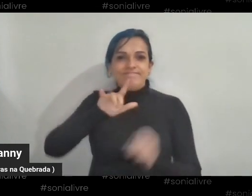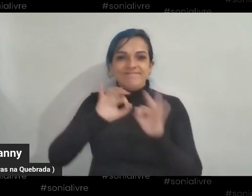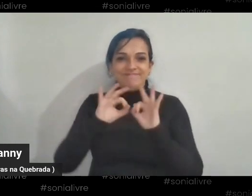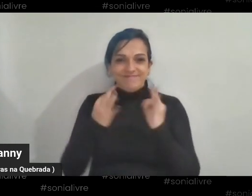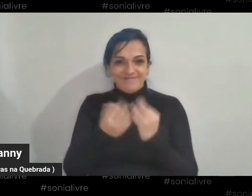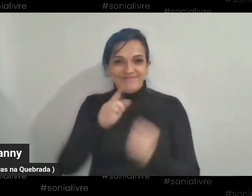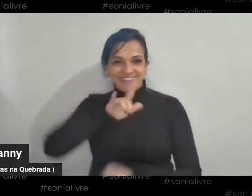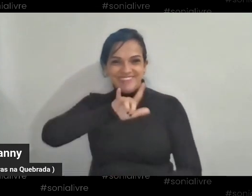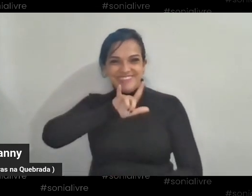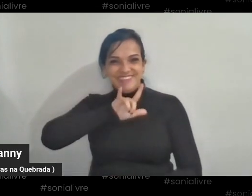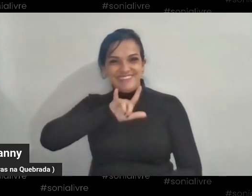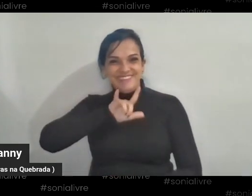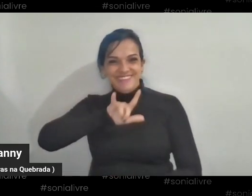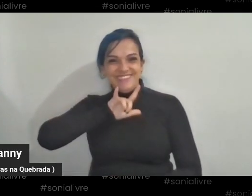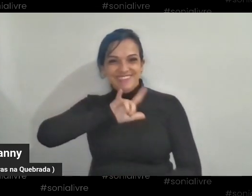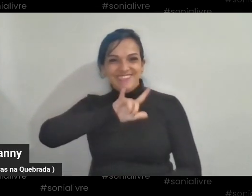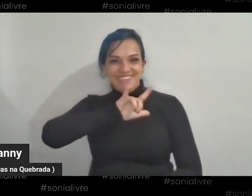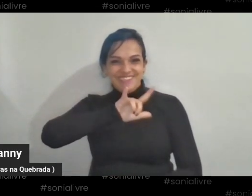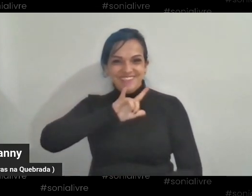Ô,